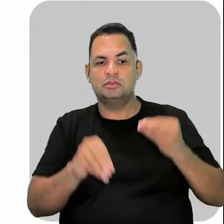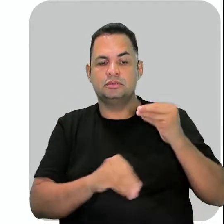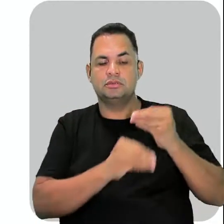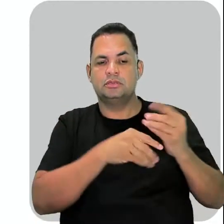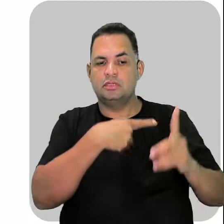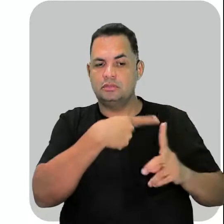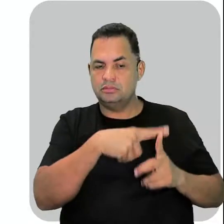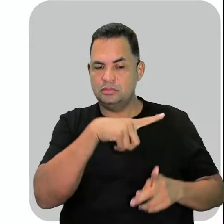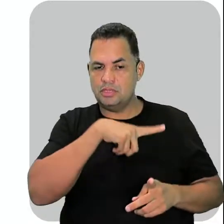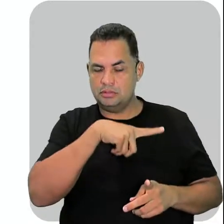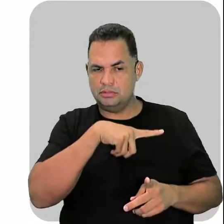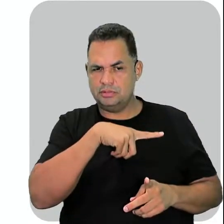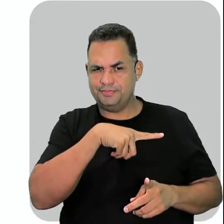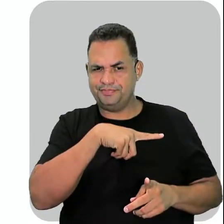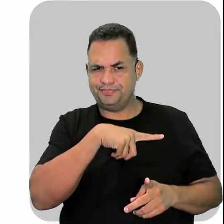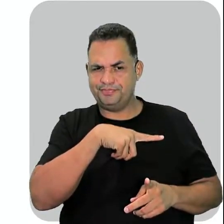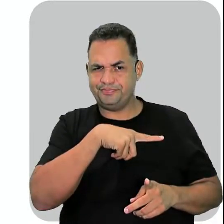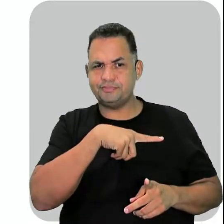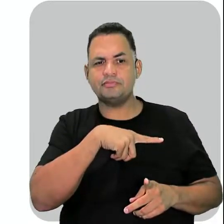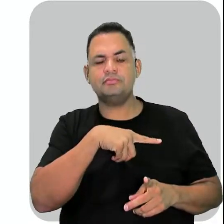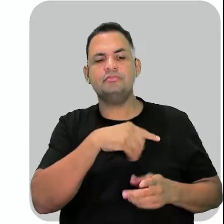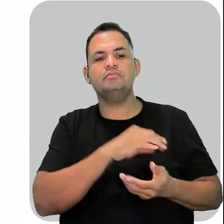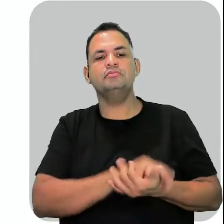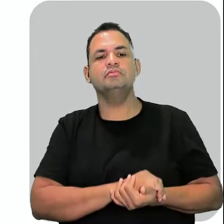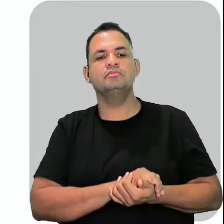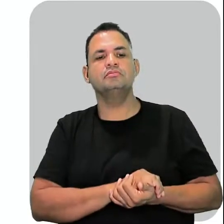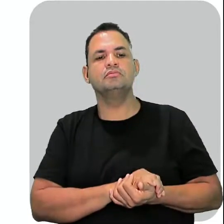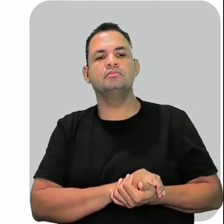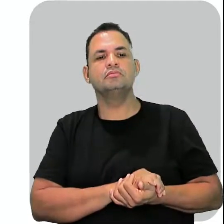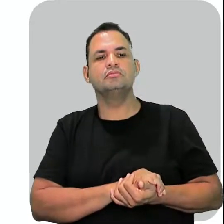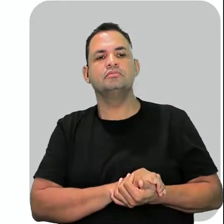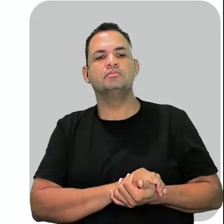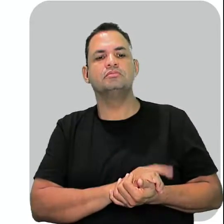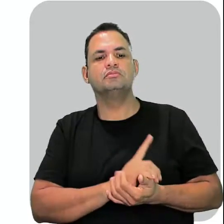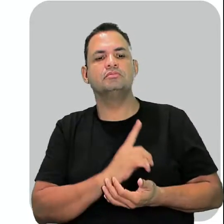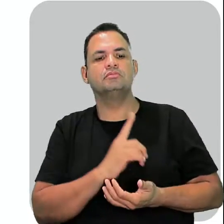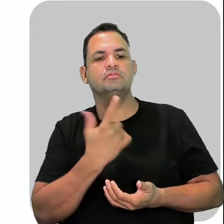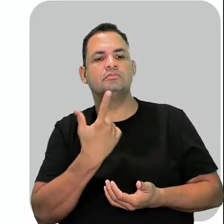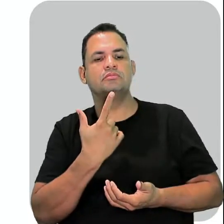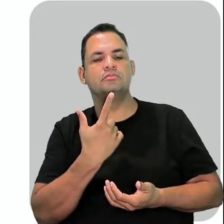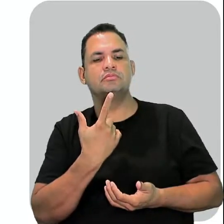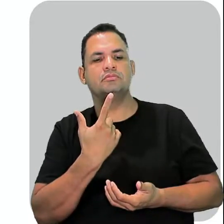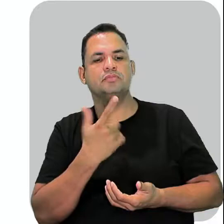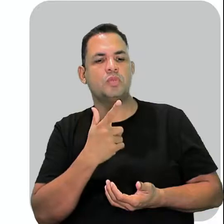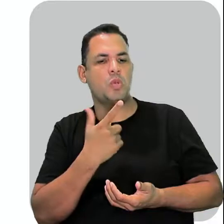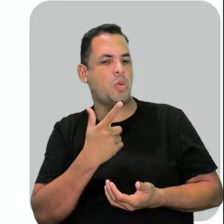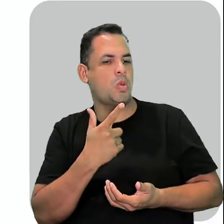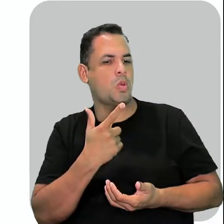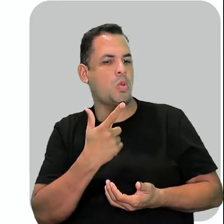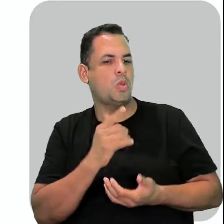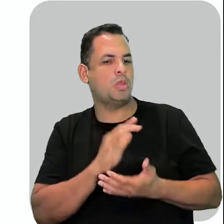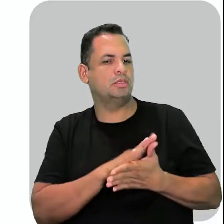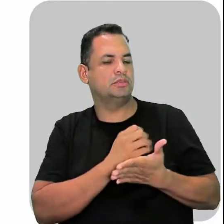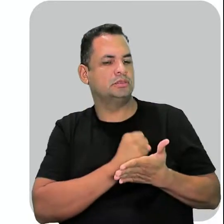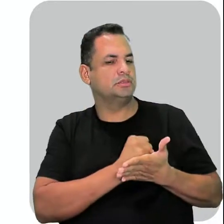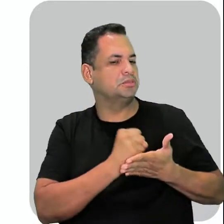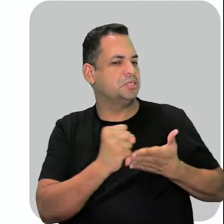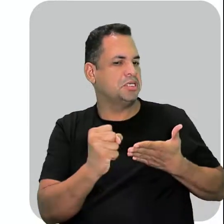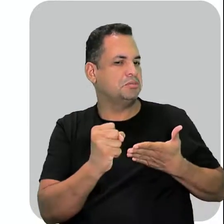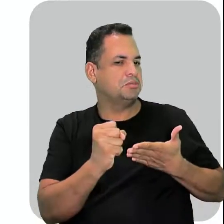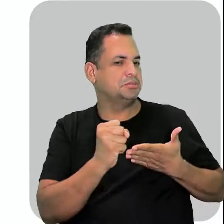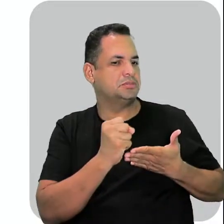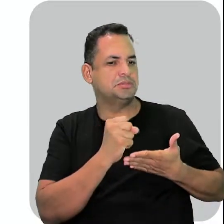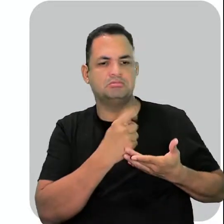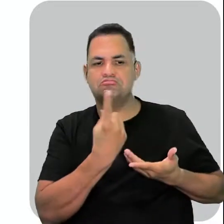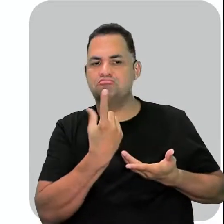nós temos? Nós temos uma reação onde não vai ocorrer a eliminação de